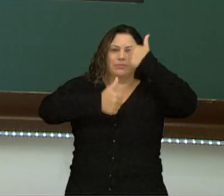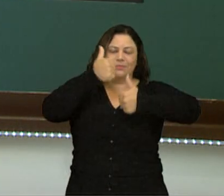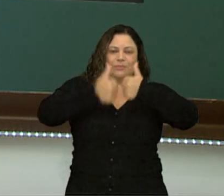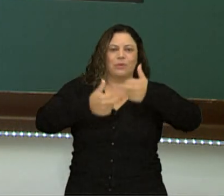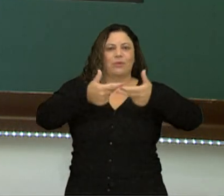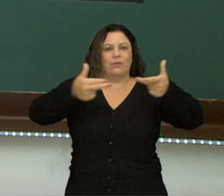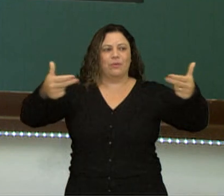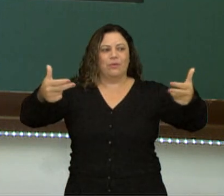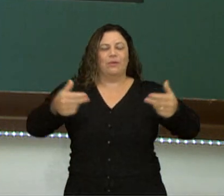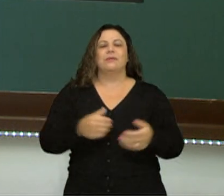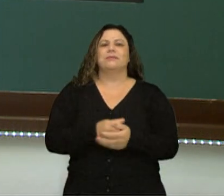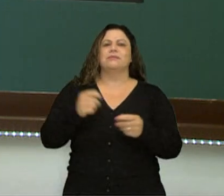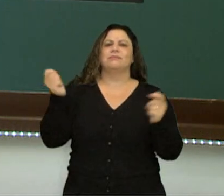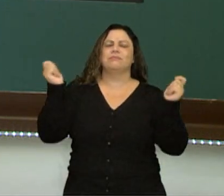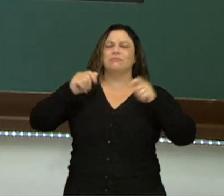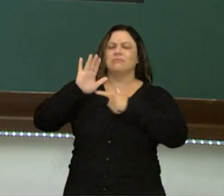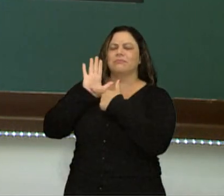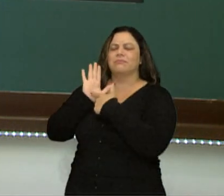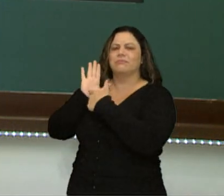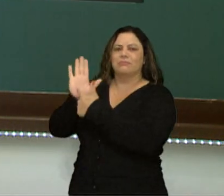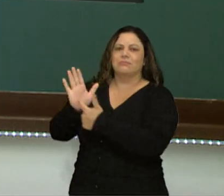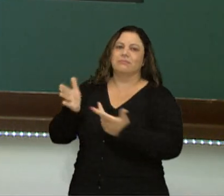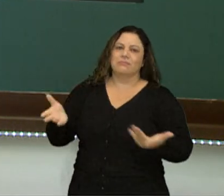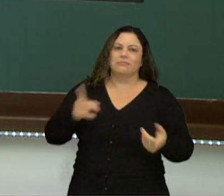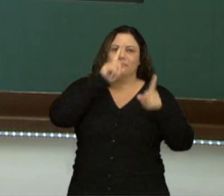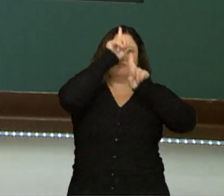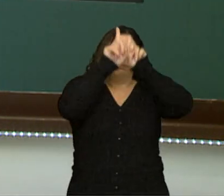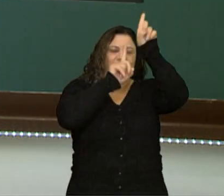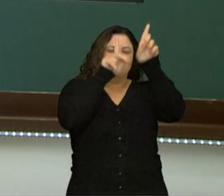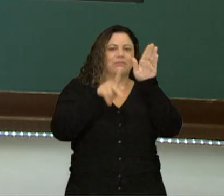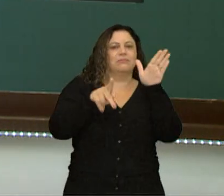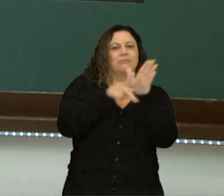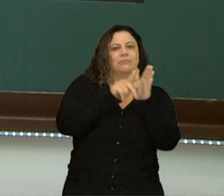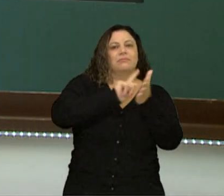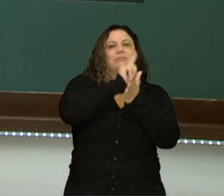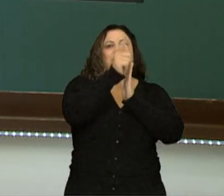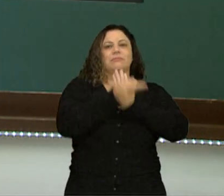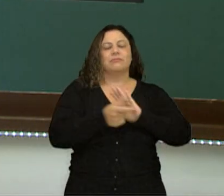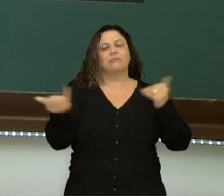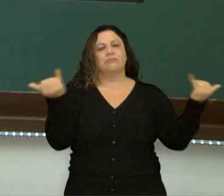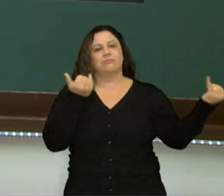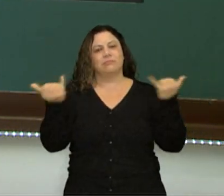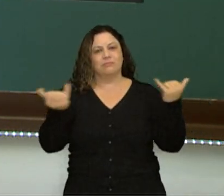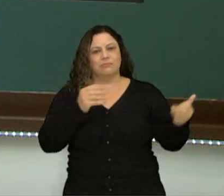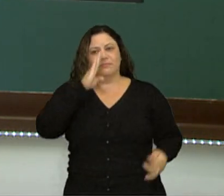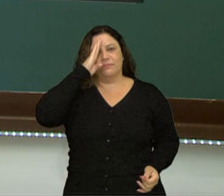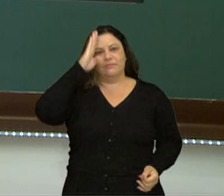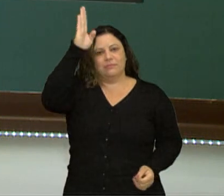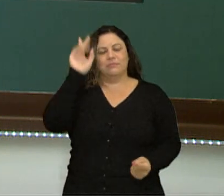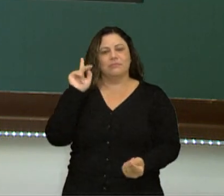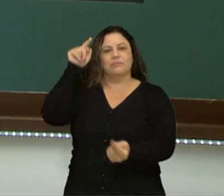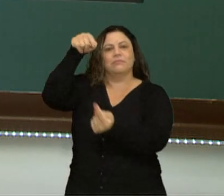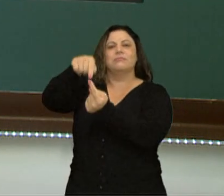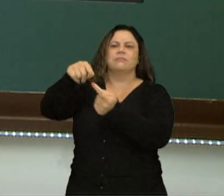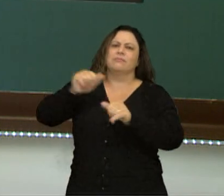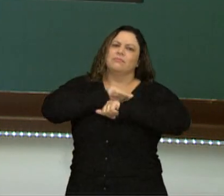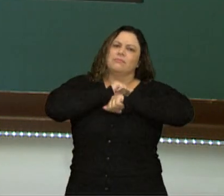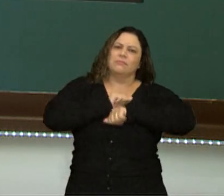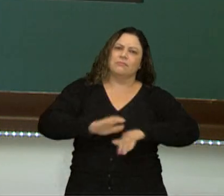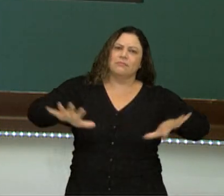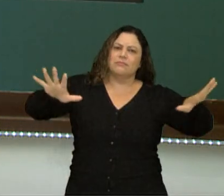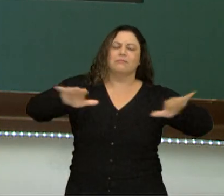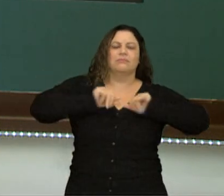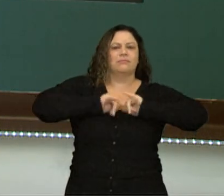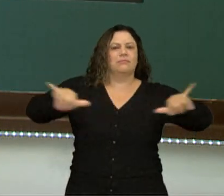essa ideia para nós. O gênero informativo, então, ele tem como principal objetivo transmitir